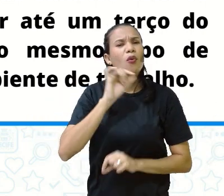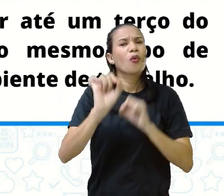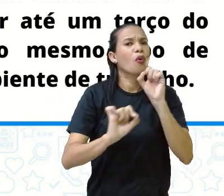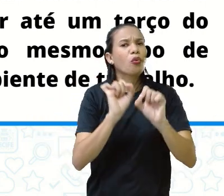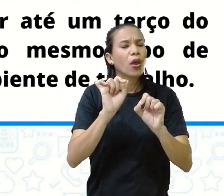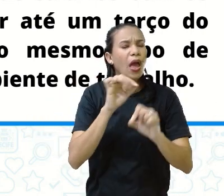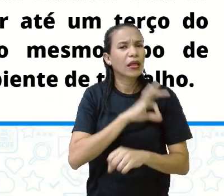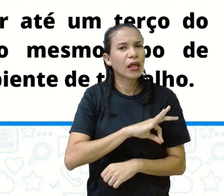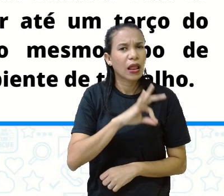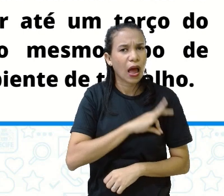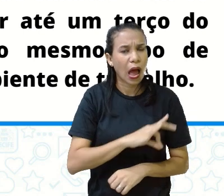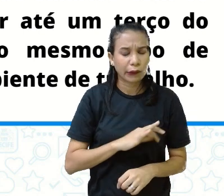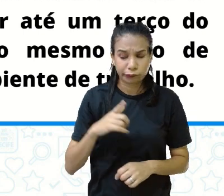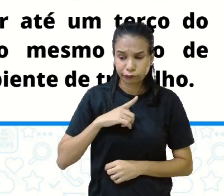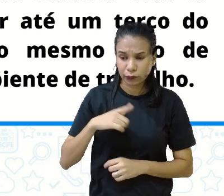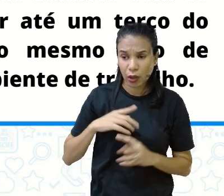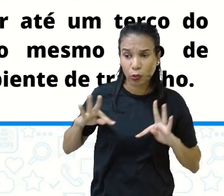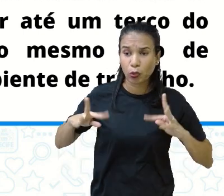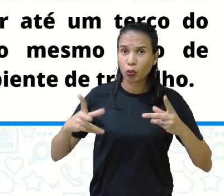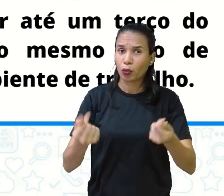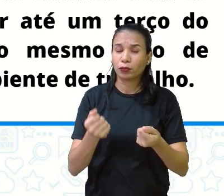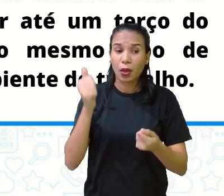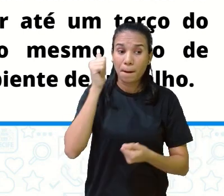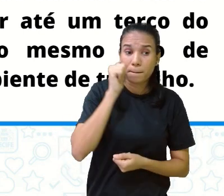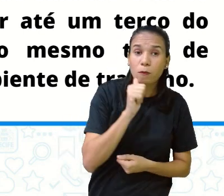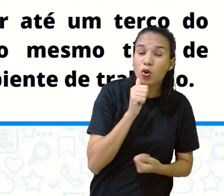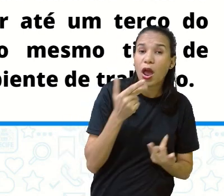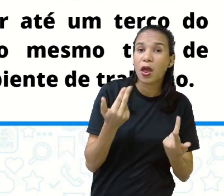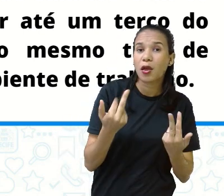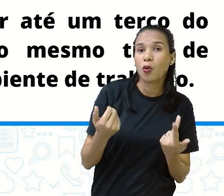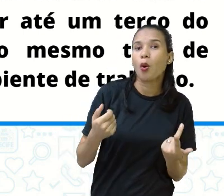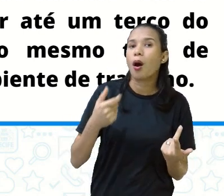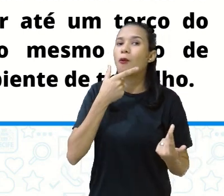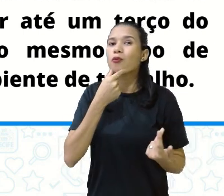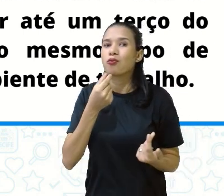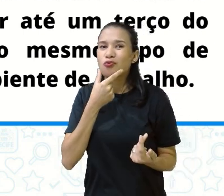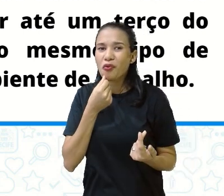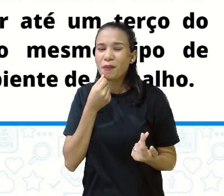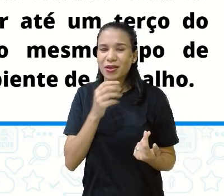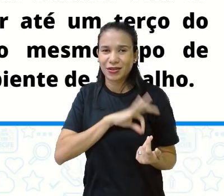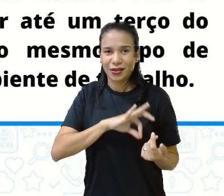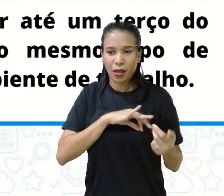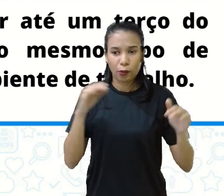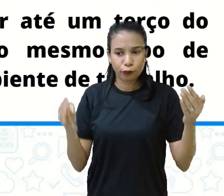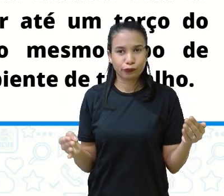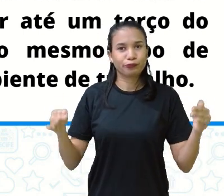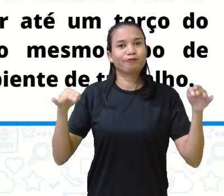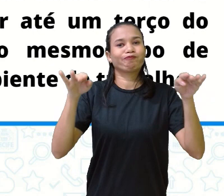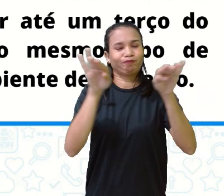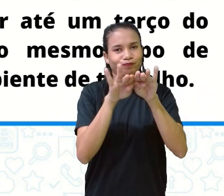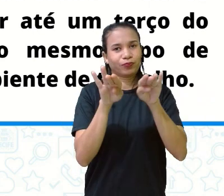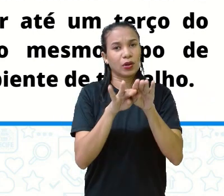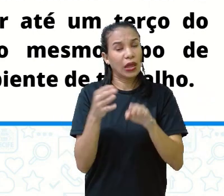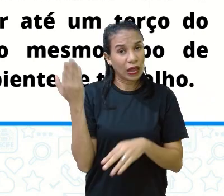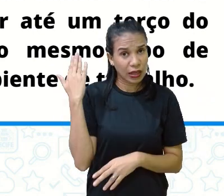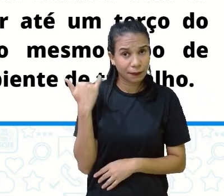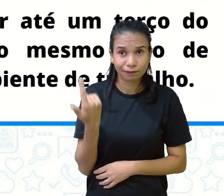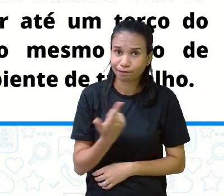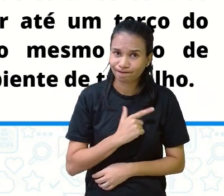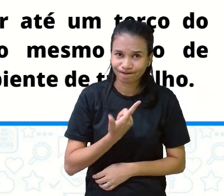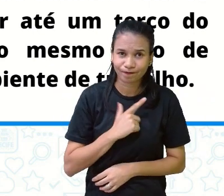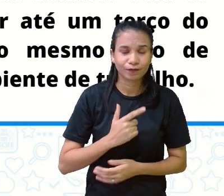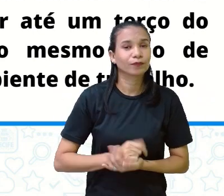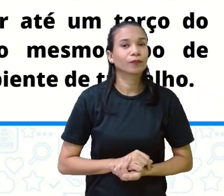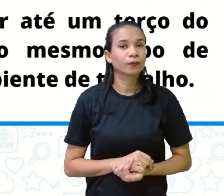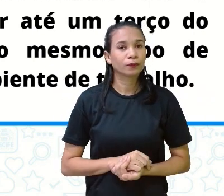salário? Elas queriam que os salários das mulheres fossem iguais a dos homens, coisa que não existia na